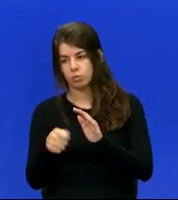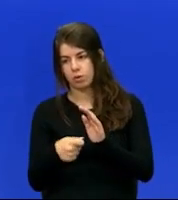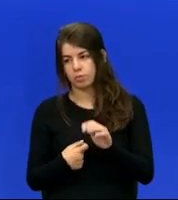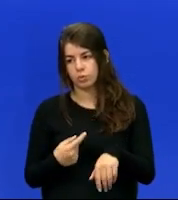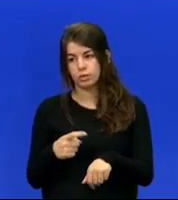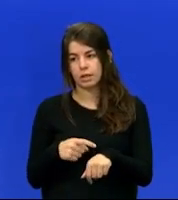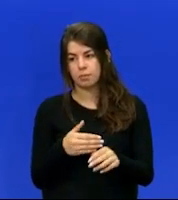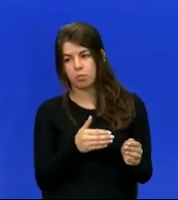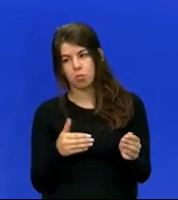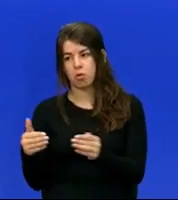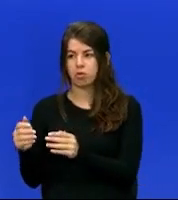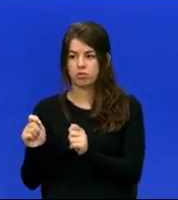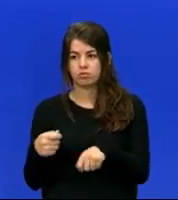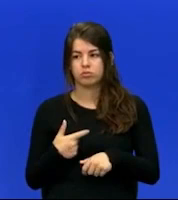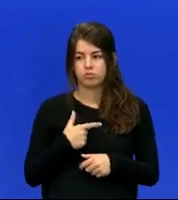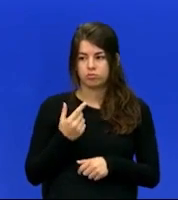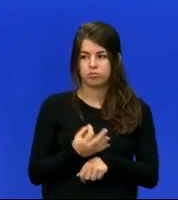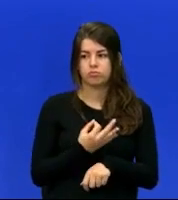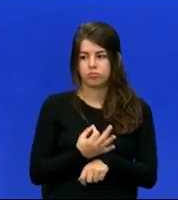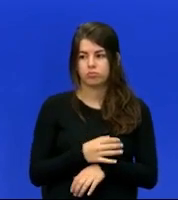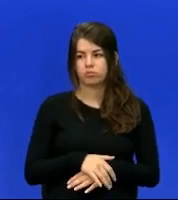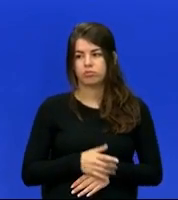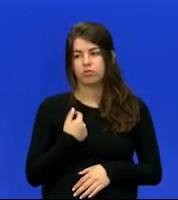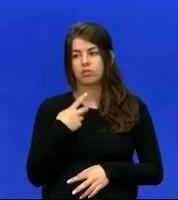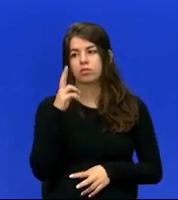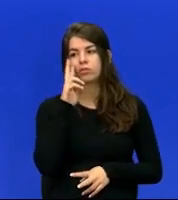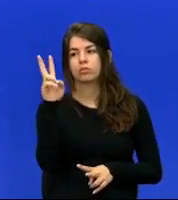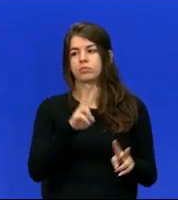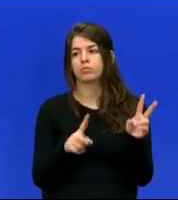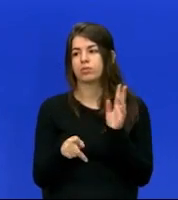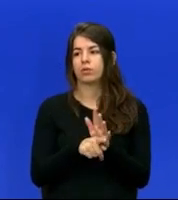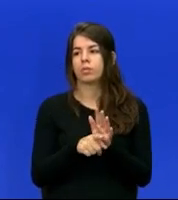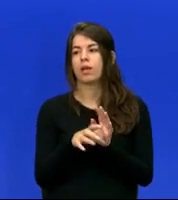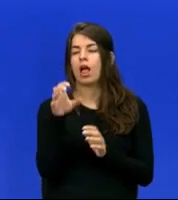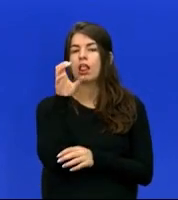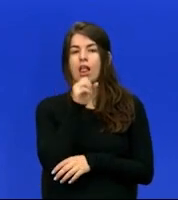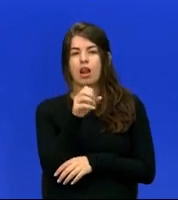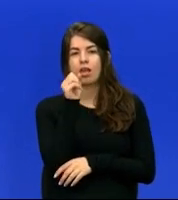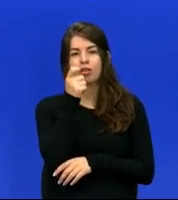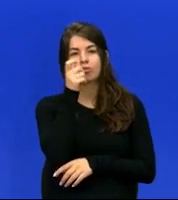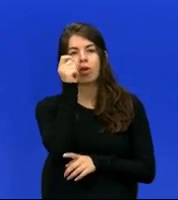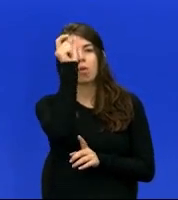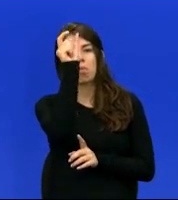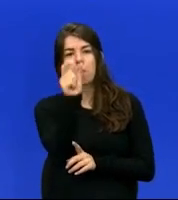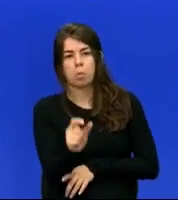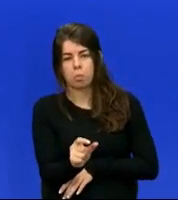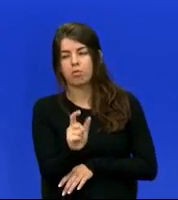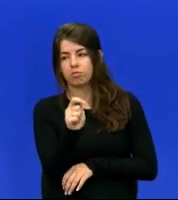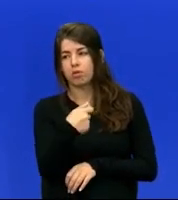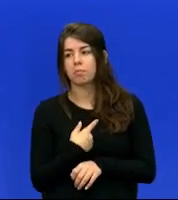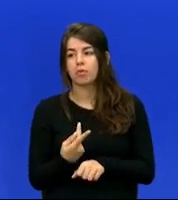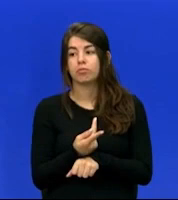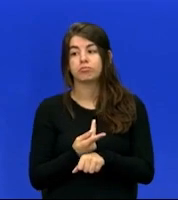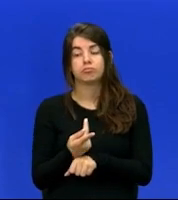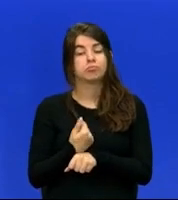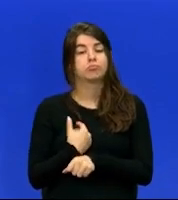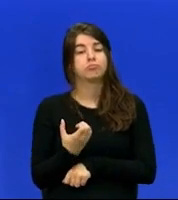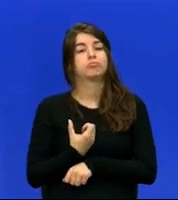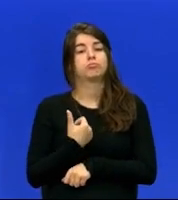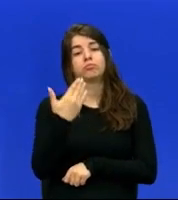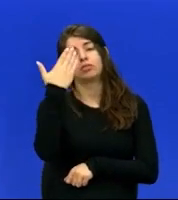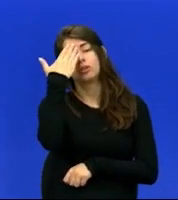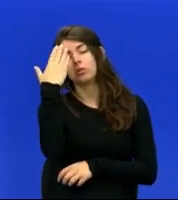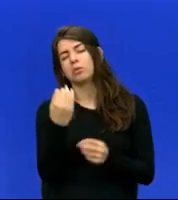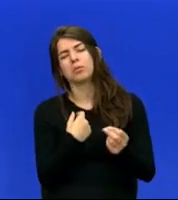do meu pneu. Ok? Então, observe que a área laranjinha aqui, é a área procurada. Então, como é que